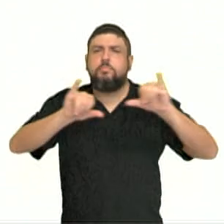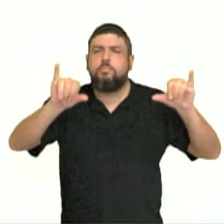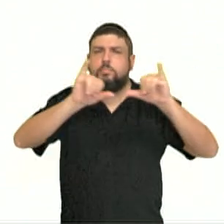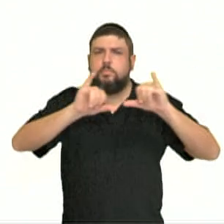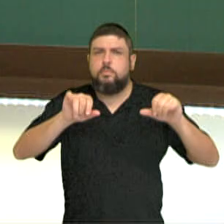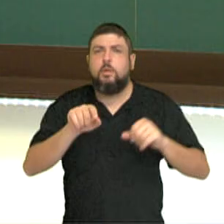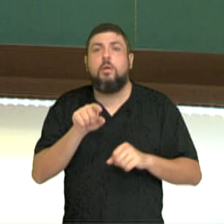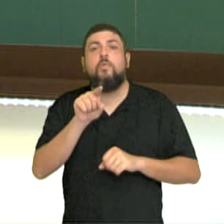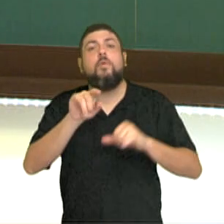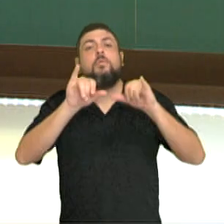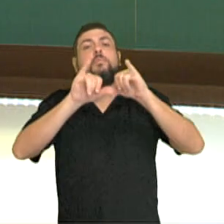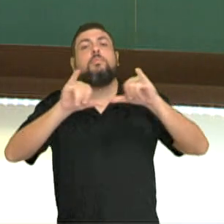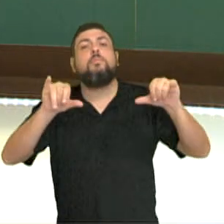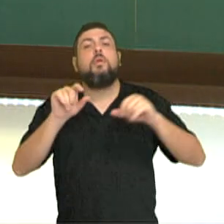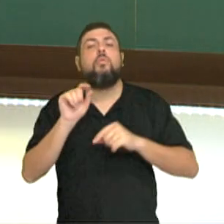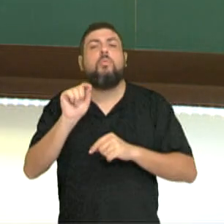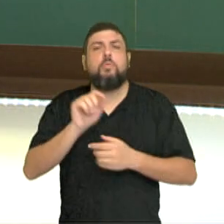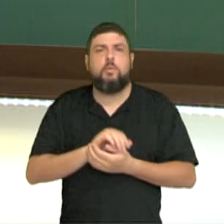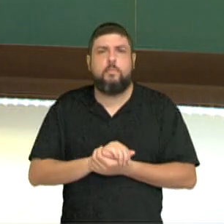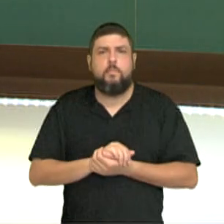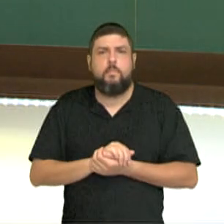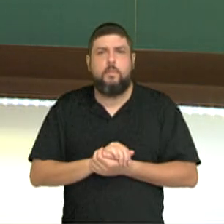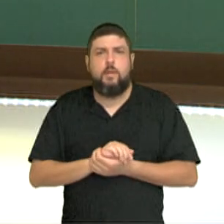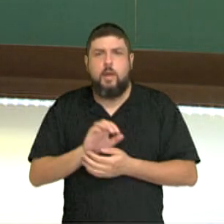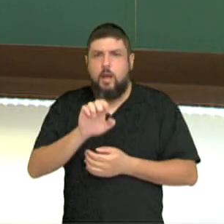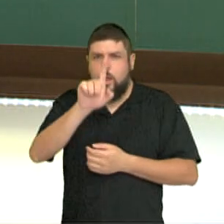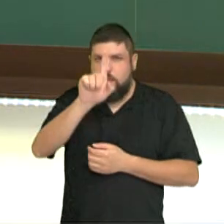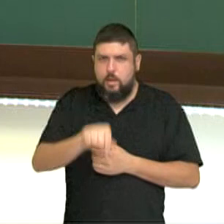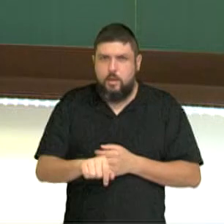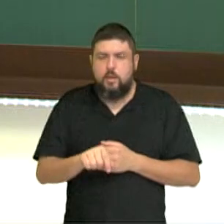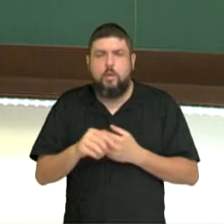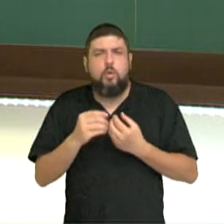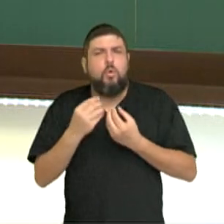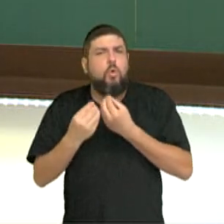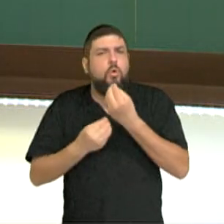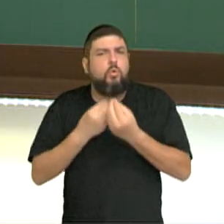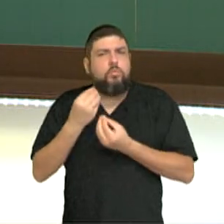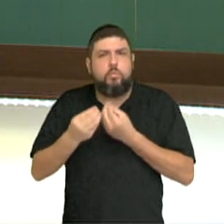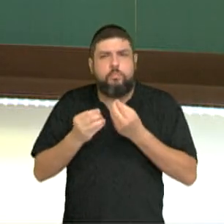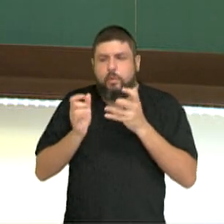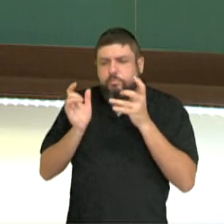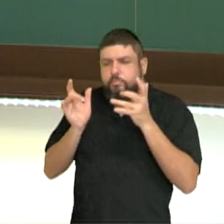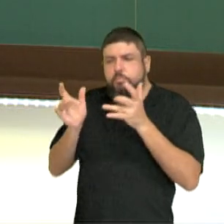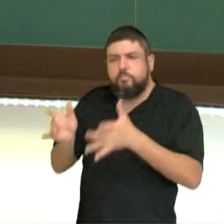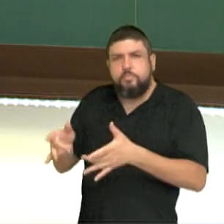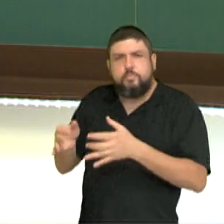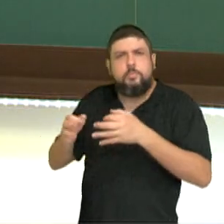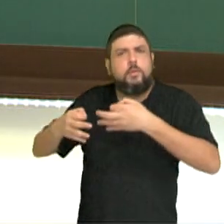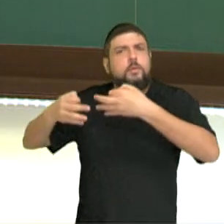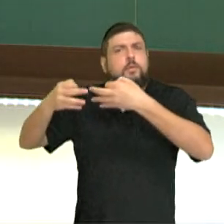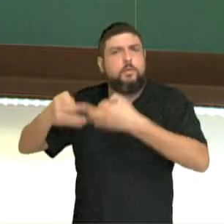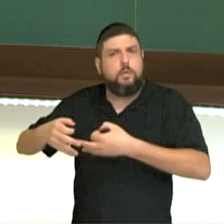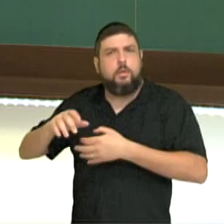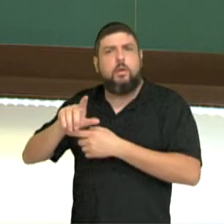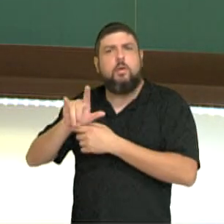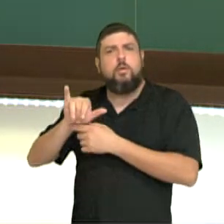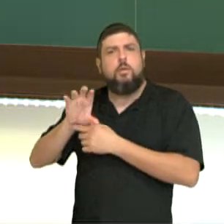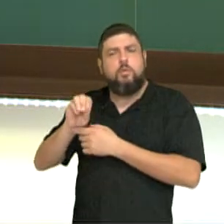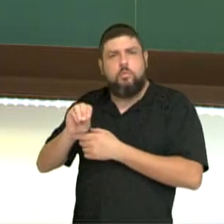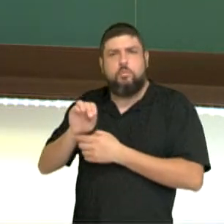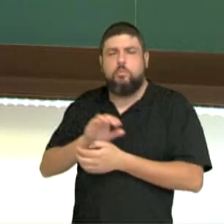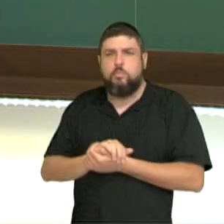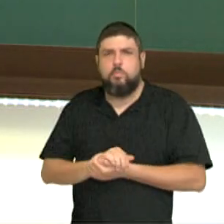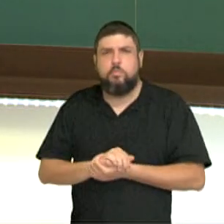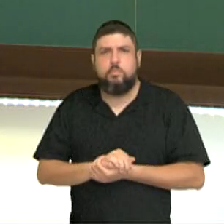é um projeto de descarte responsável de resíduos, beleza? Lembrando o